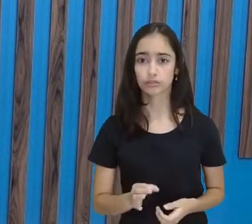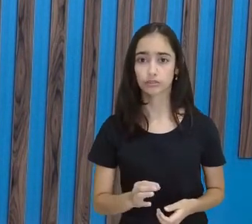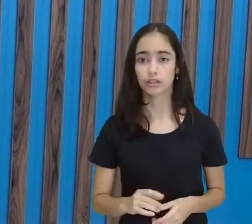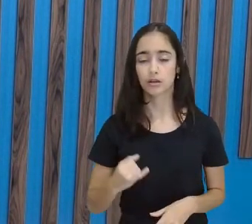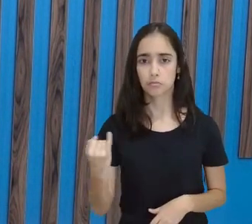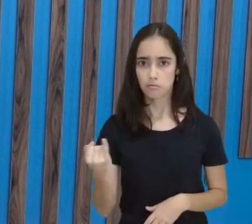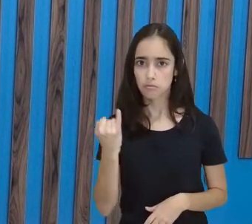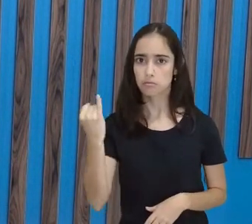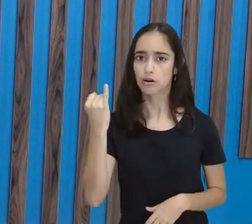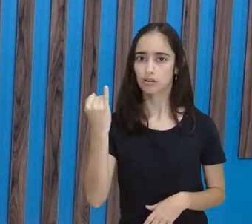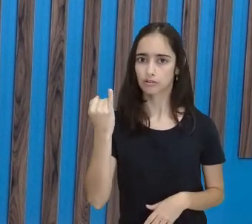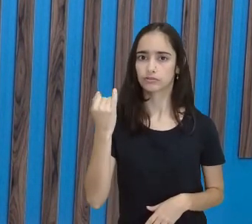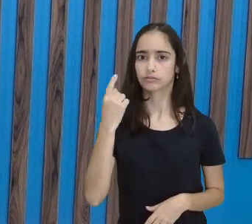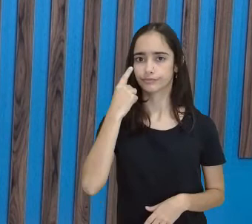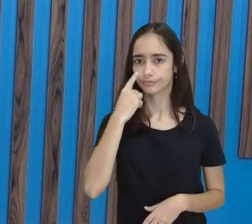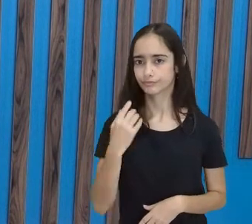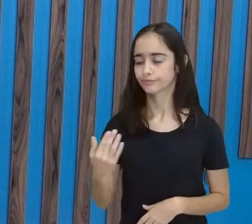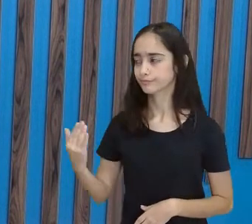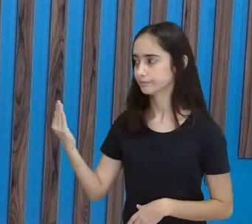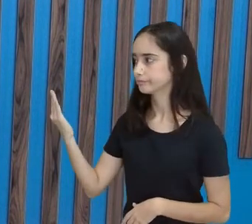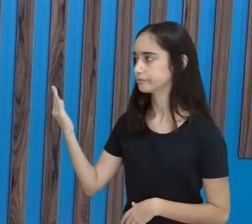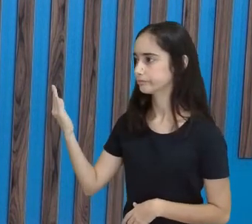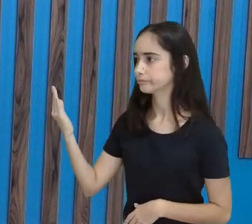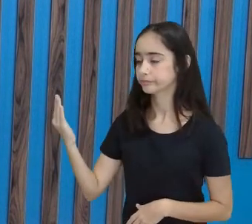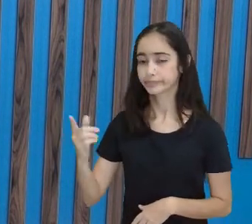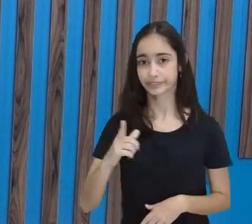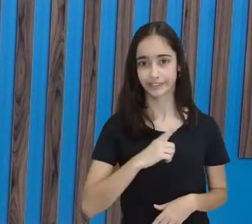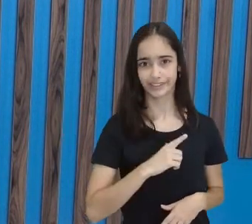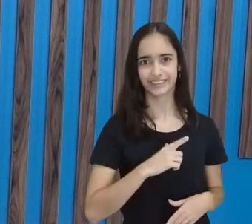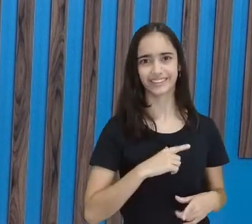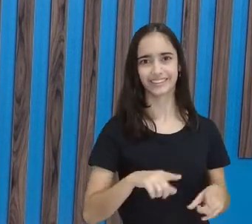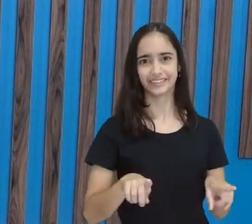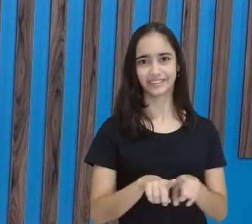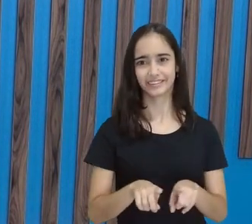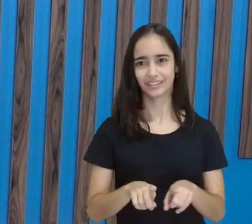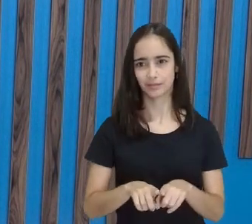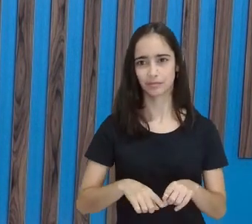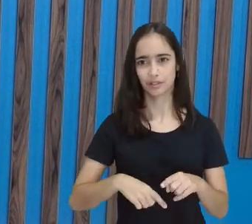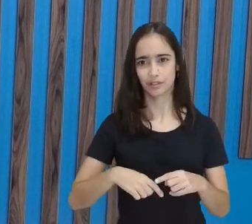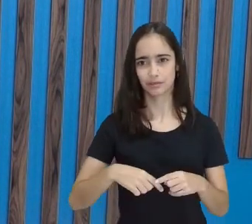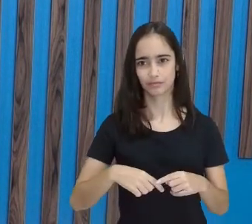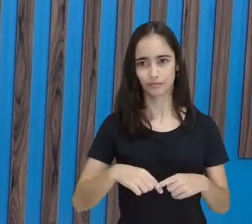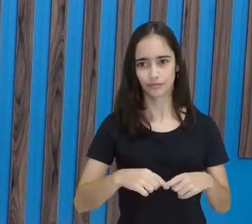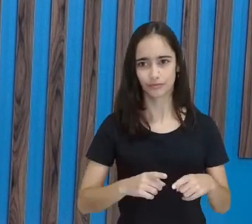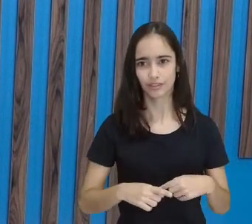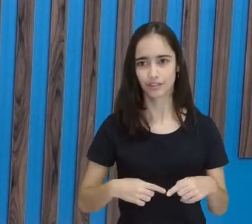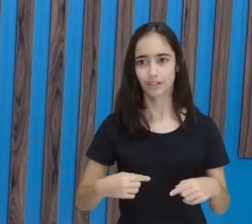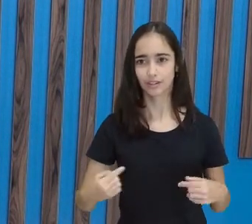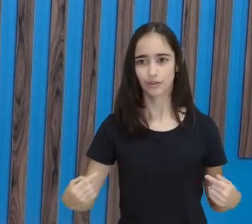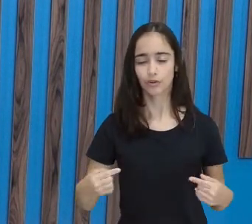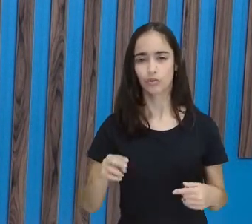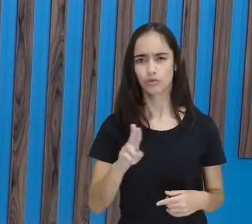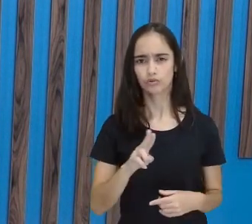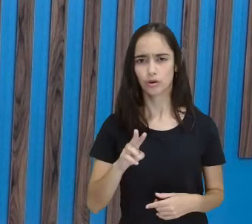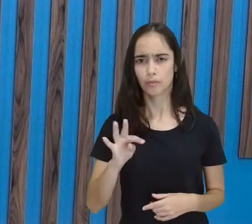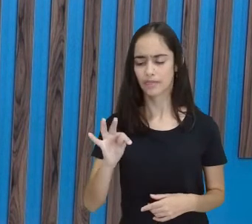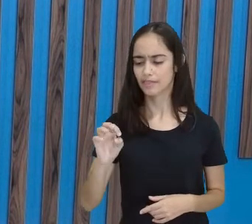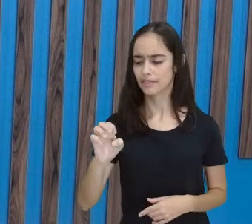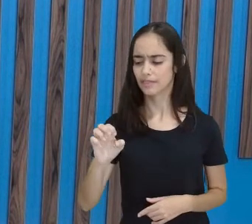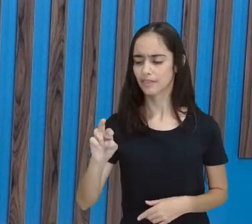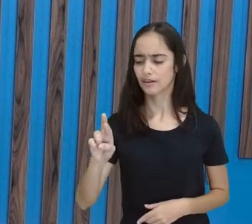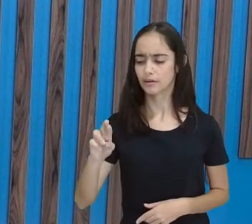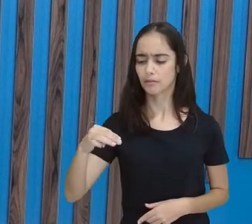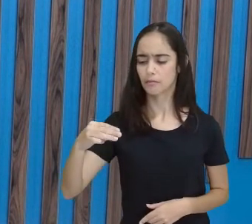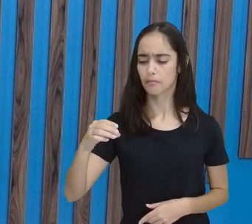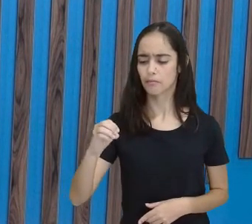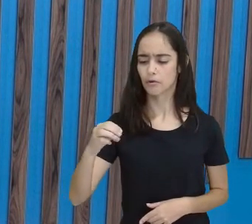também o termômetro de mercúrio. Tinha, por exemplo, na casa da minha mãe, o termômetro de mercúrio, para a gente saber como